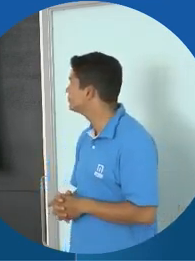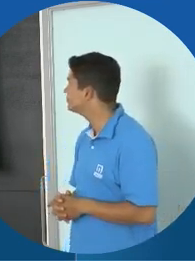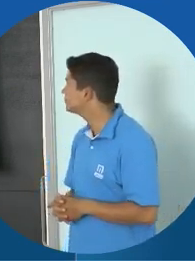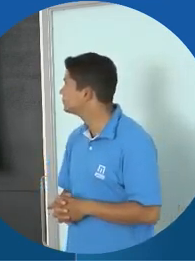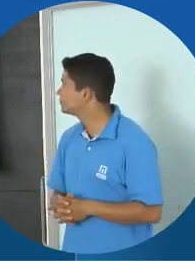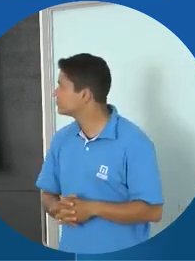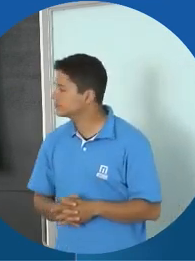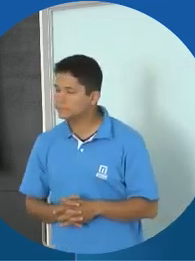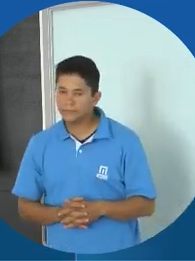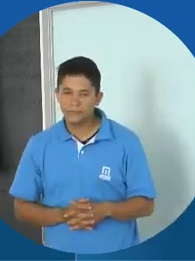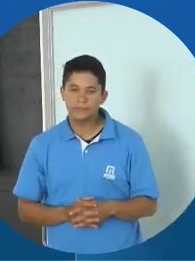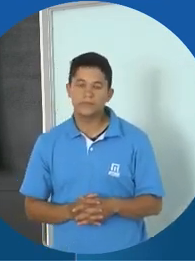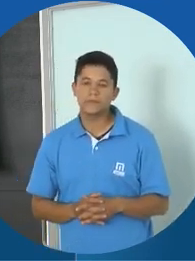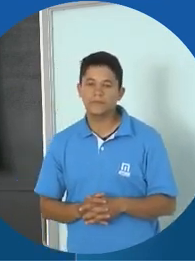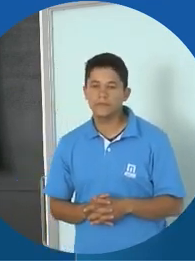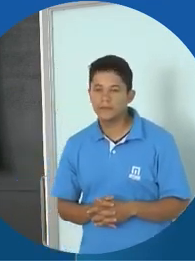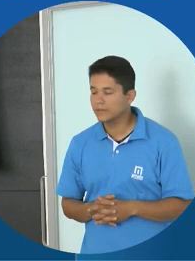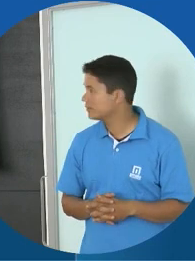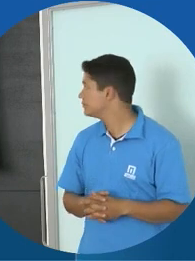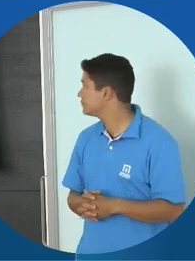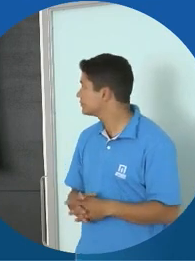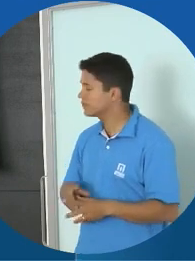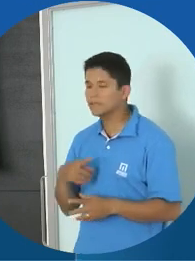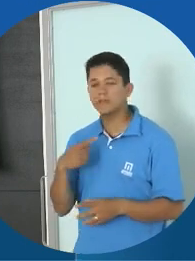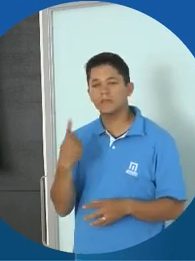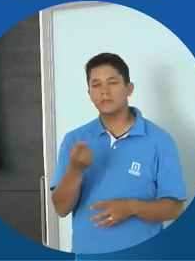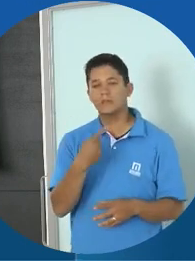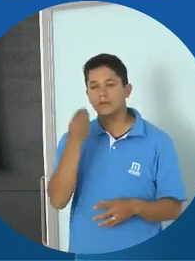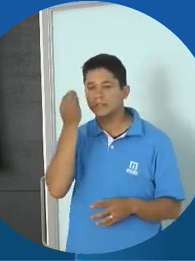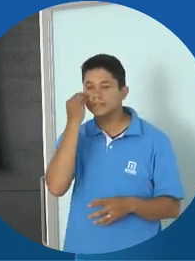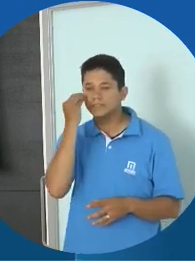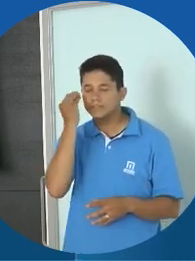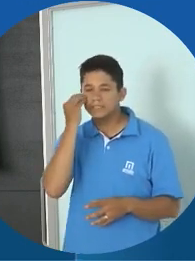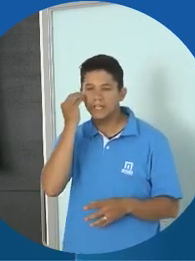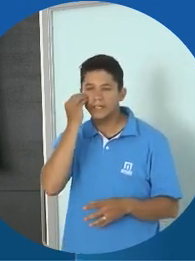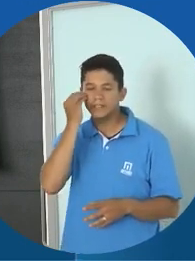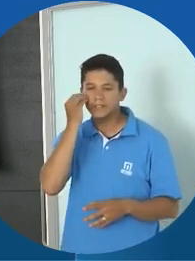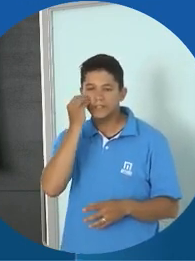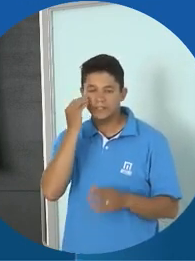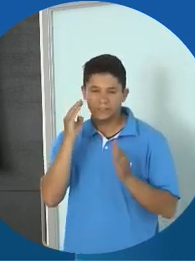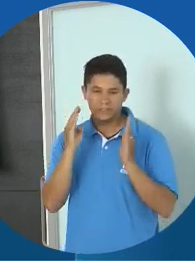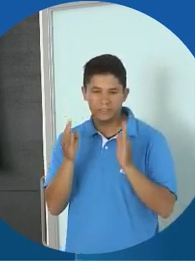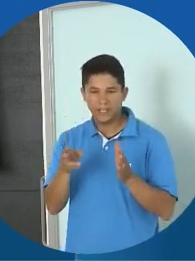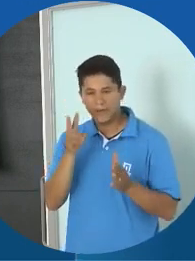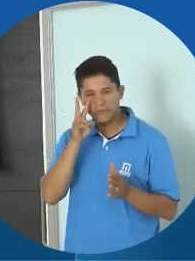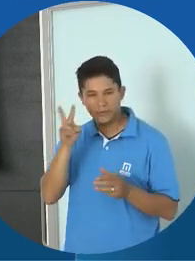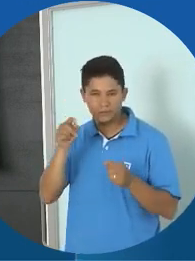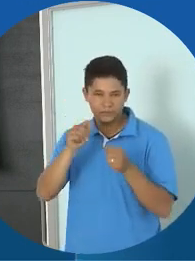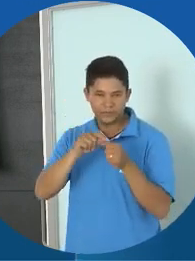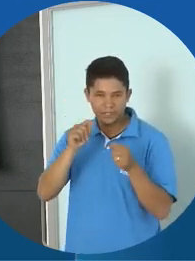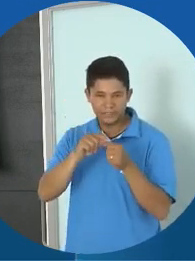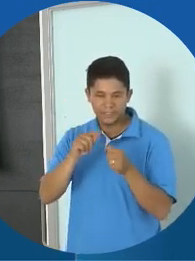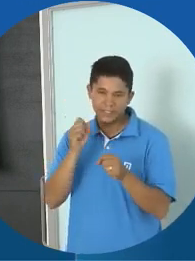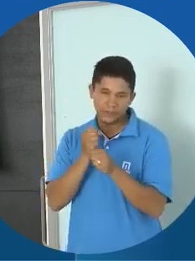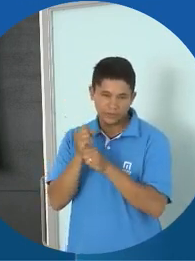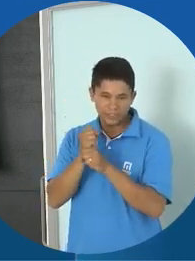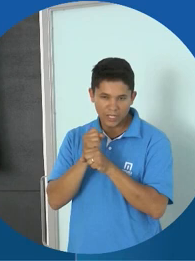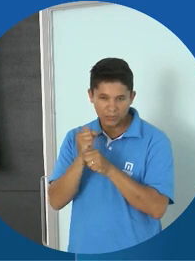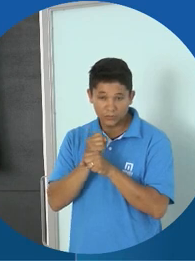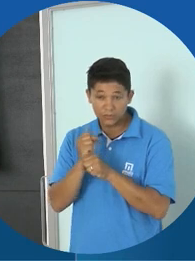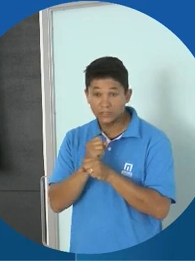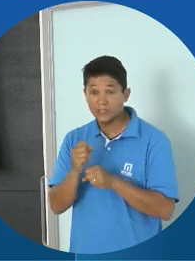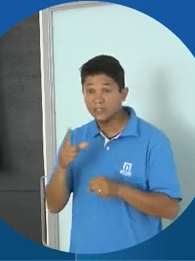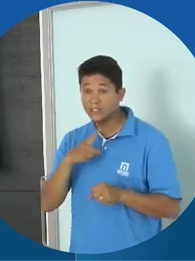Trazendo um pouco dos ensaios que nós já vimos fazendo ao longo dos anos, nós